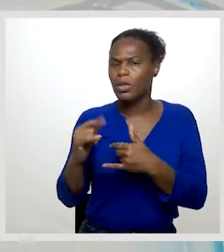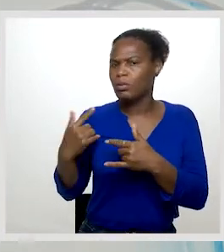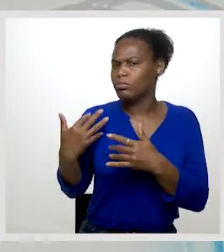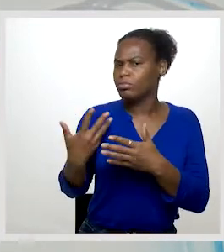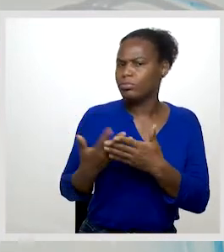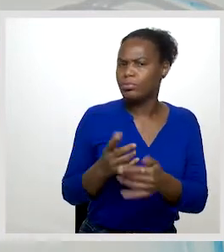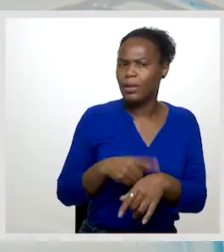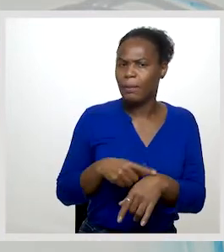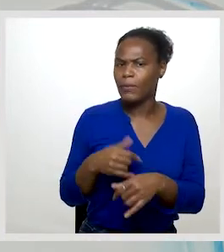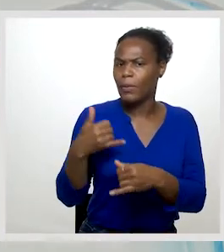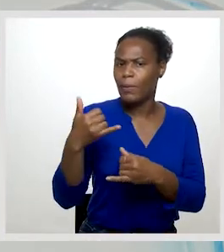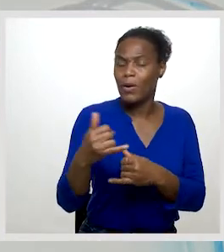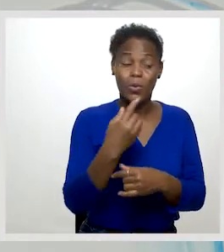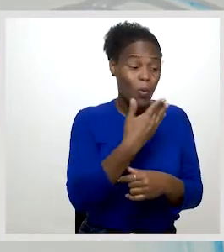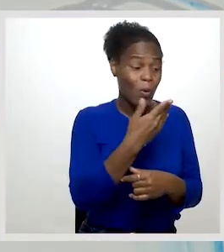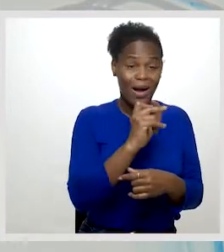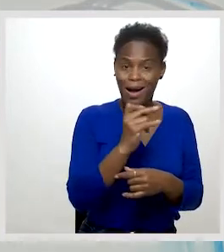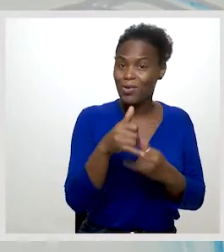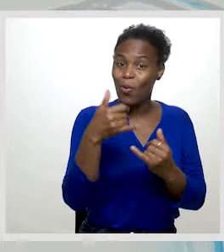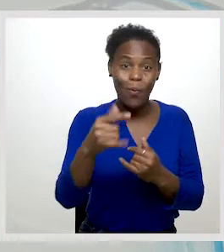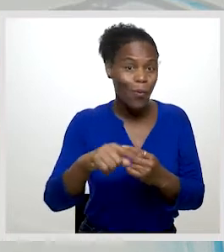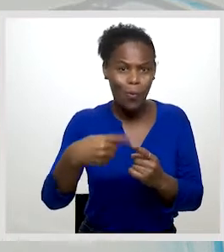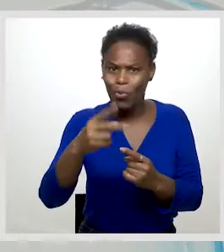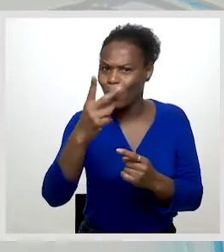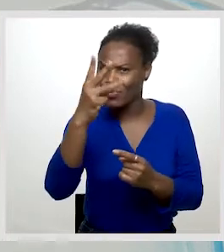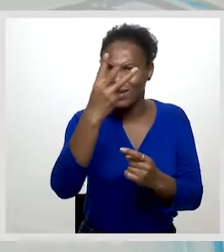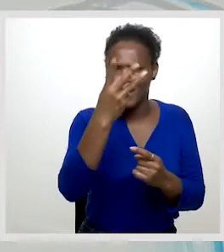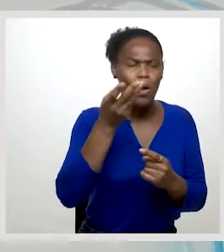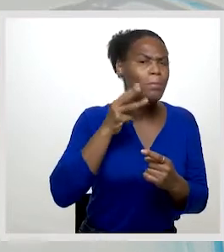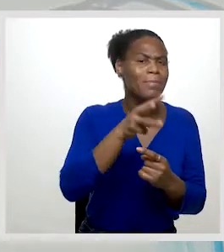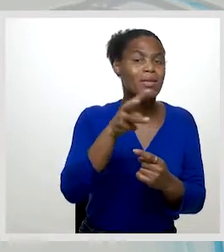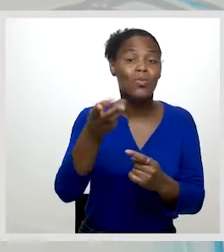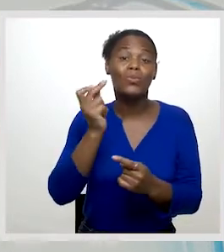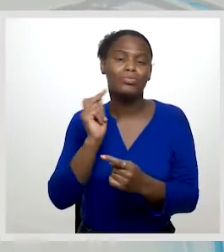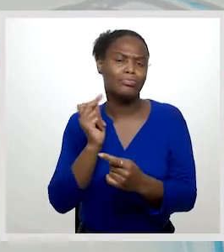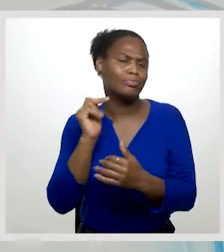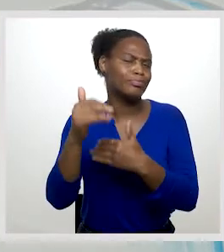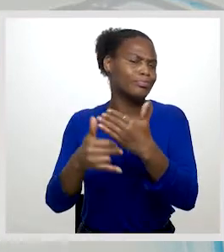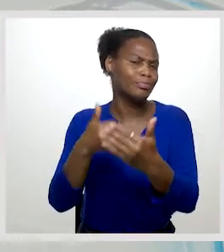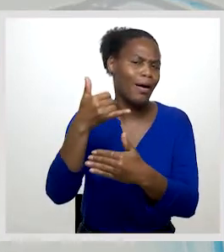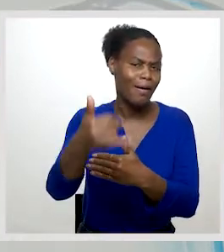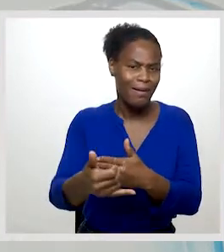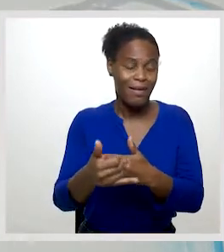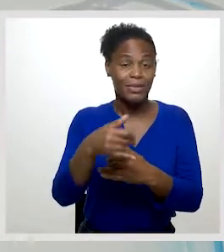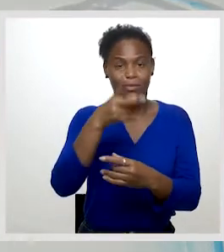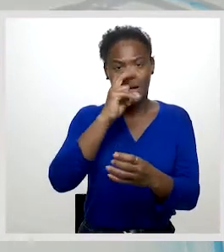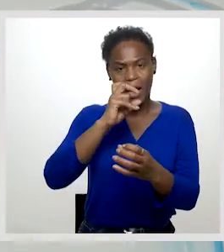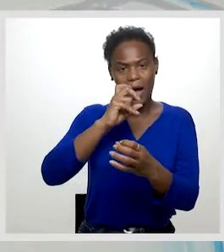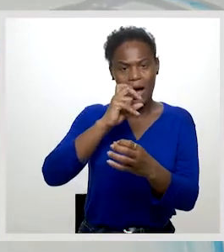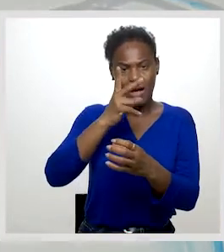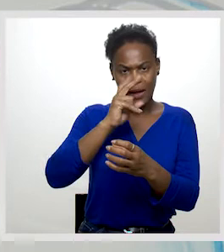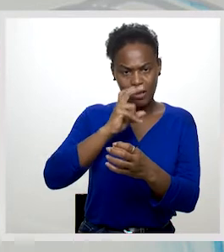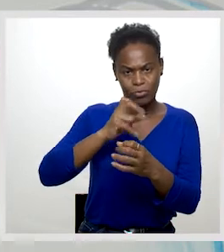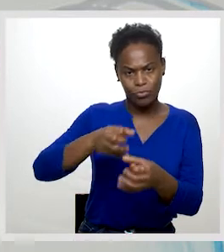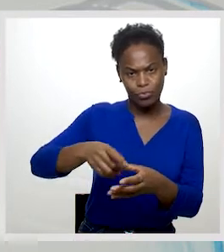um longo período de tempo, porque isso não é de um ano nem do outro, isso levou milhões de anos, esses gases começaram